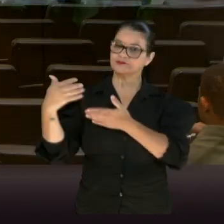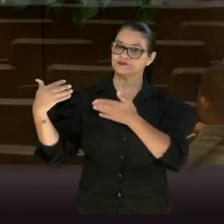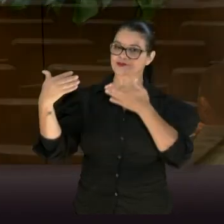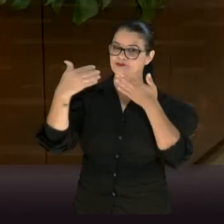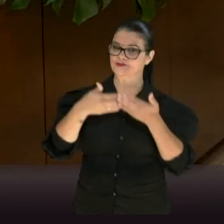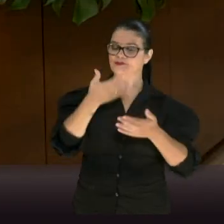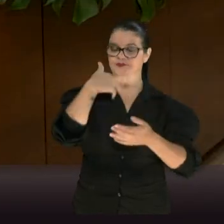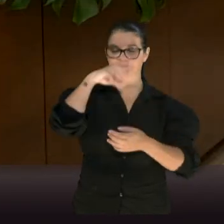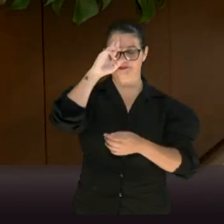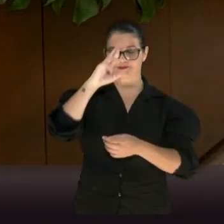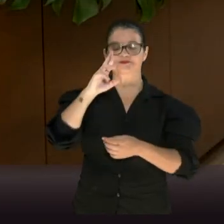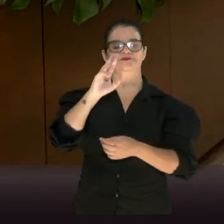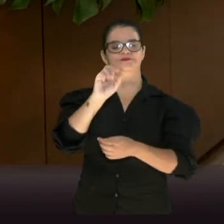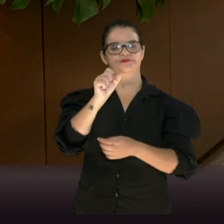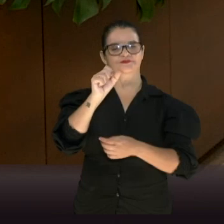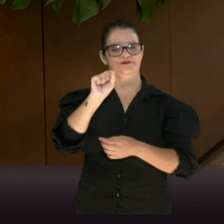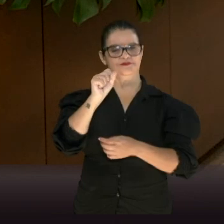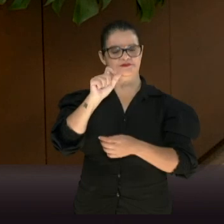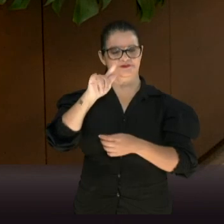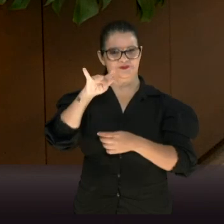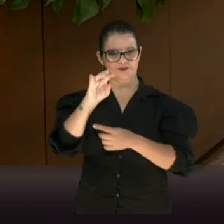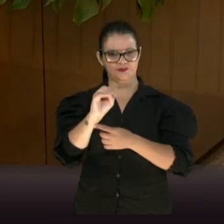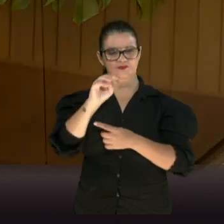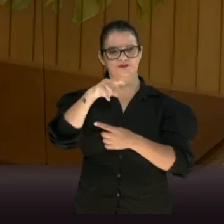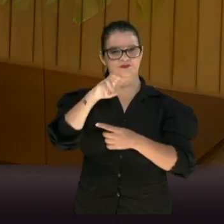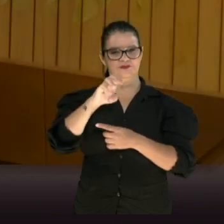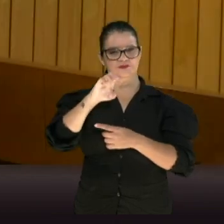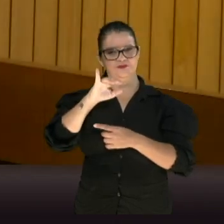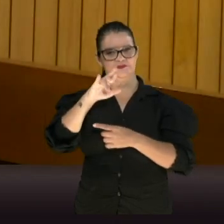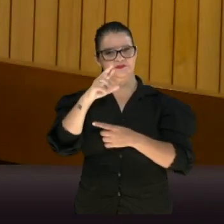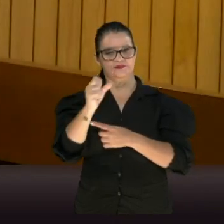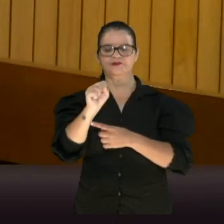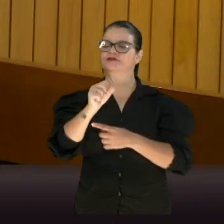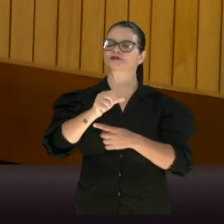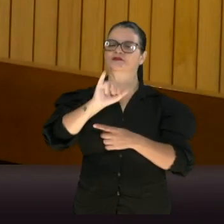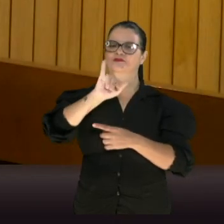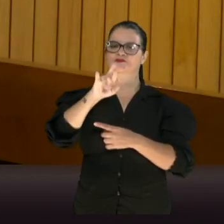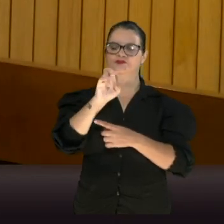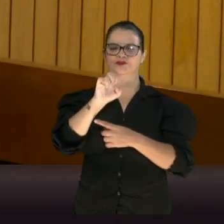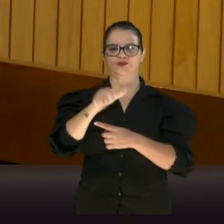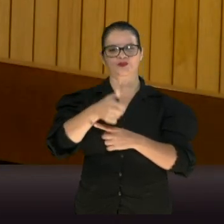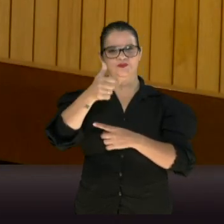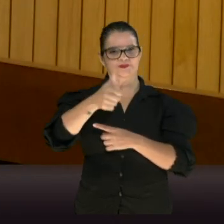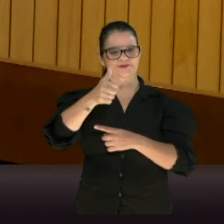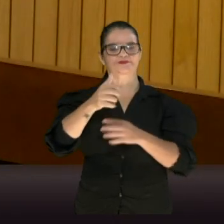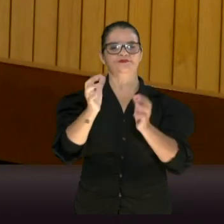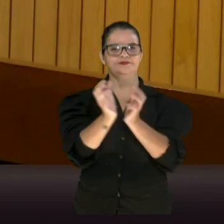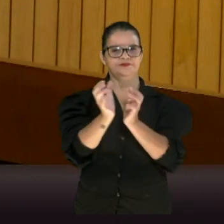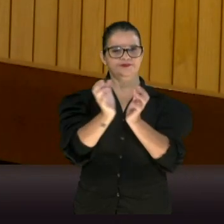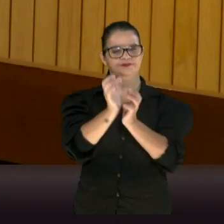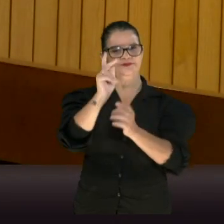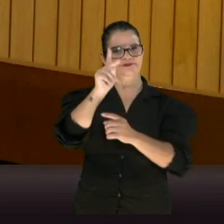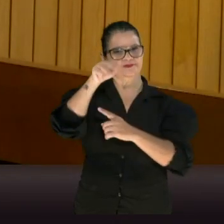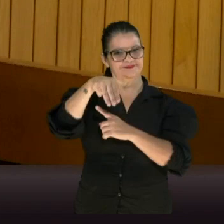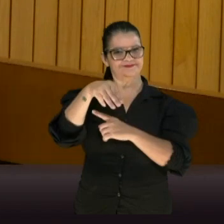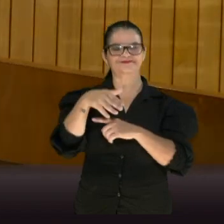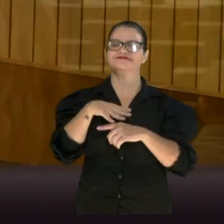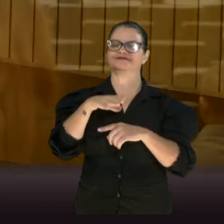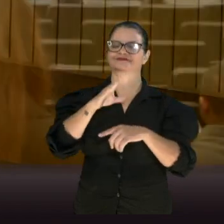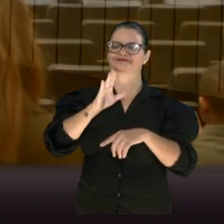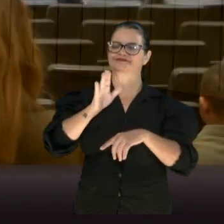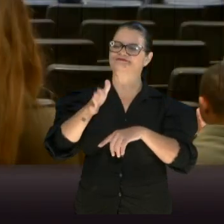Convidamos o senhor Sargento Neemias Júnior, 1º Batalhão da PM, com a praça mais antiga